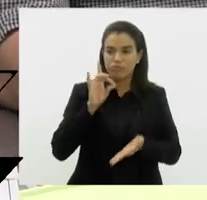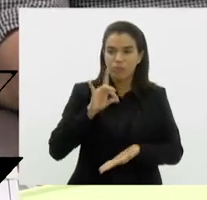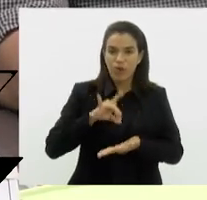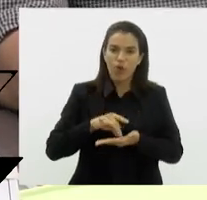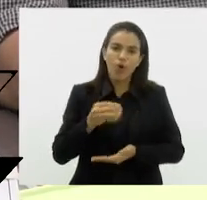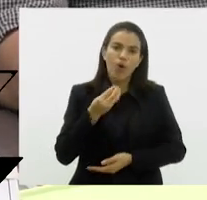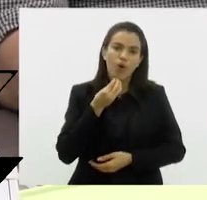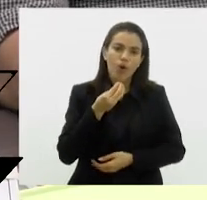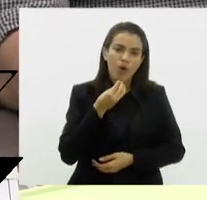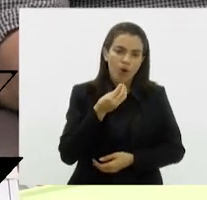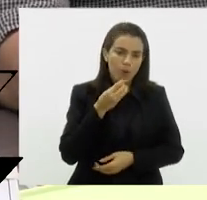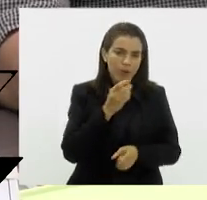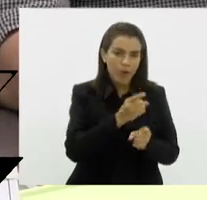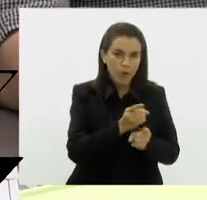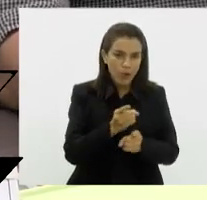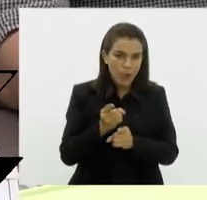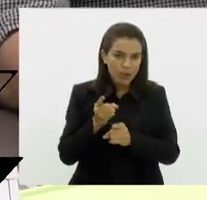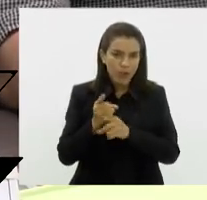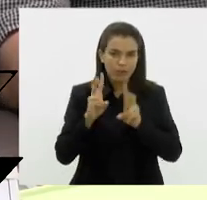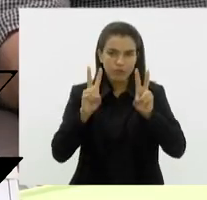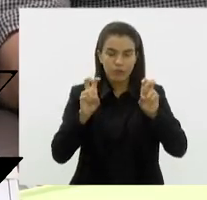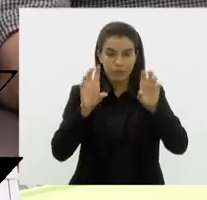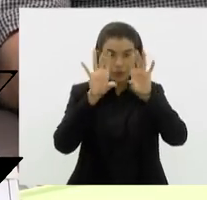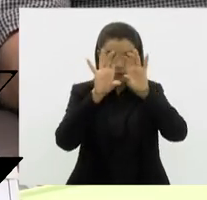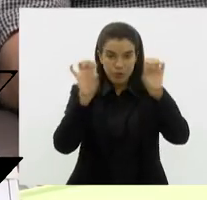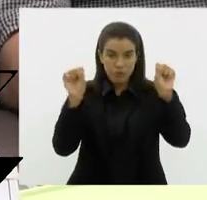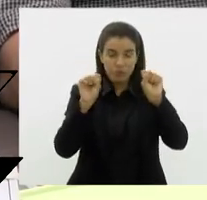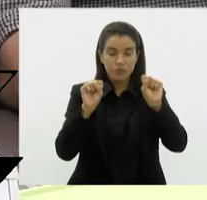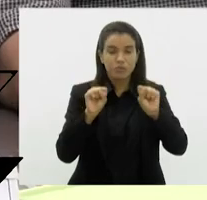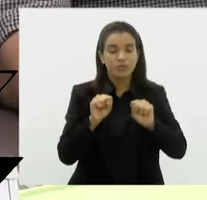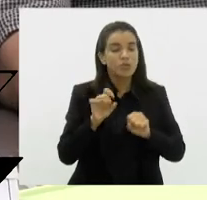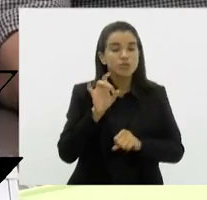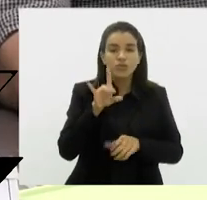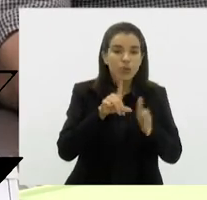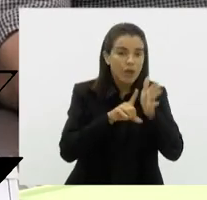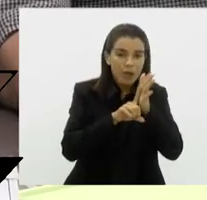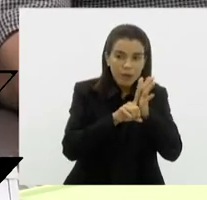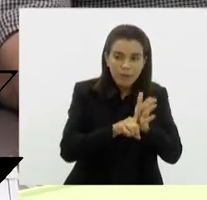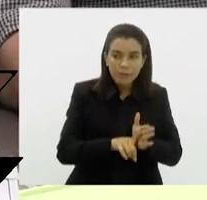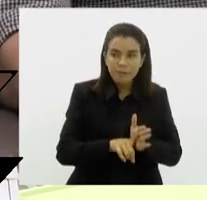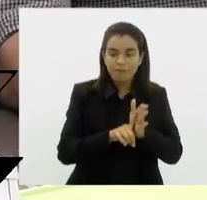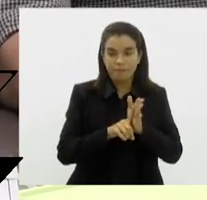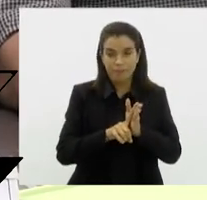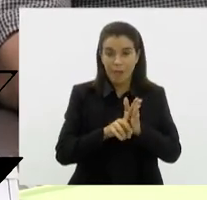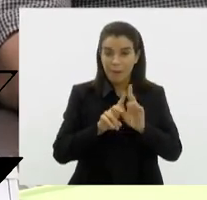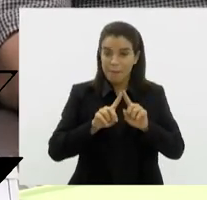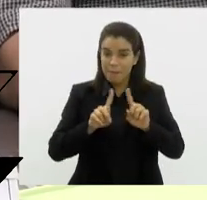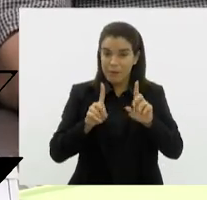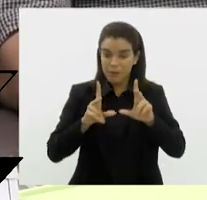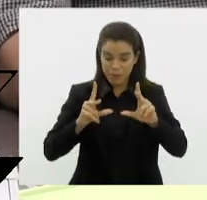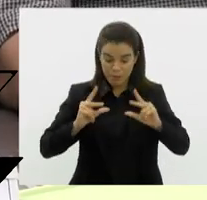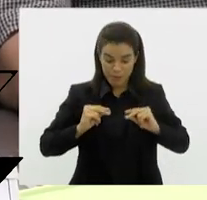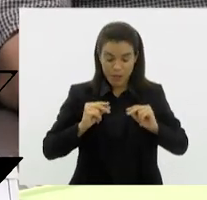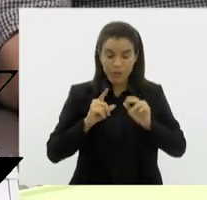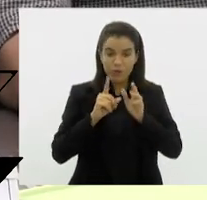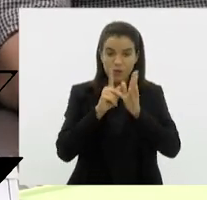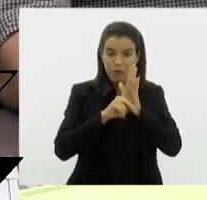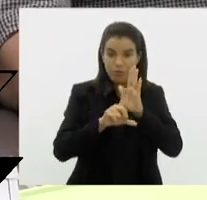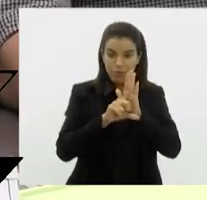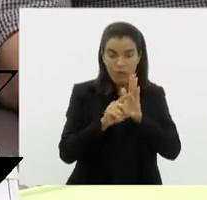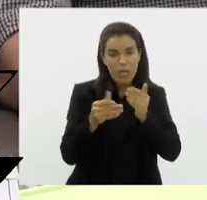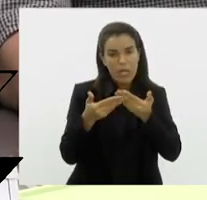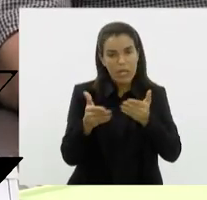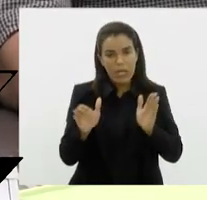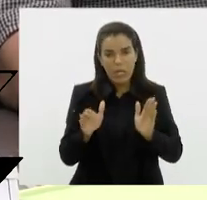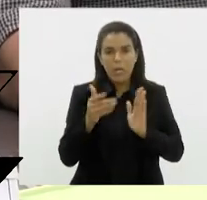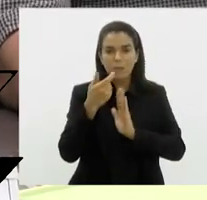claro, algo em contrário em relação ao Supremo... Não, mas só vou verificar exatamente, isso, mas quanto ao mérito do projeto Luiz Paulo, ele amplia